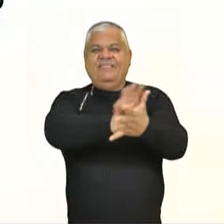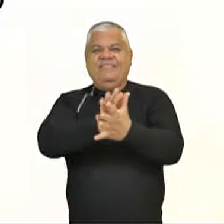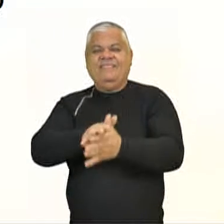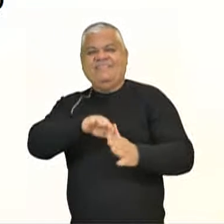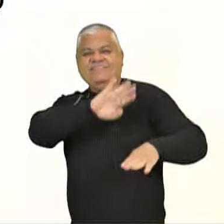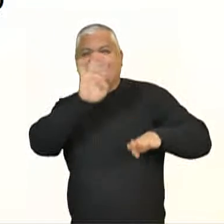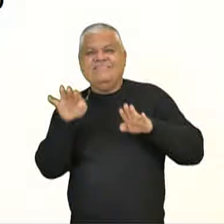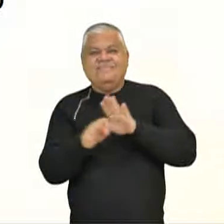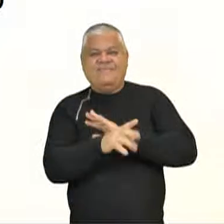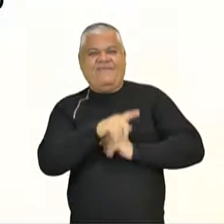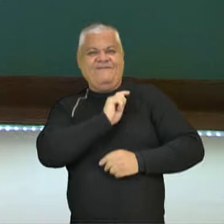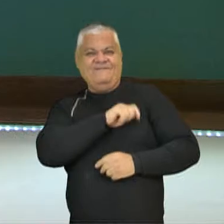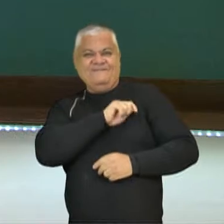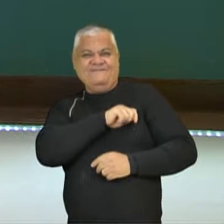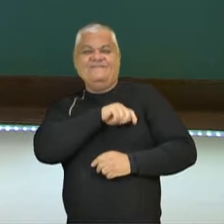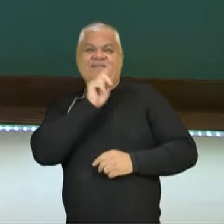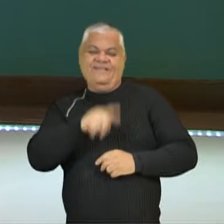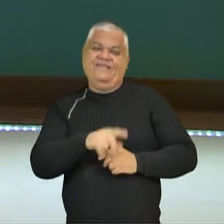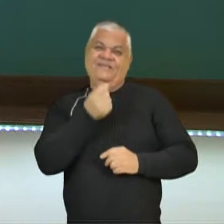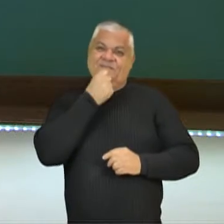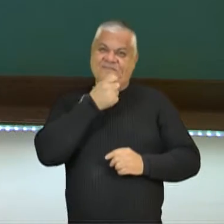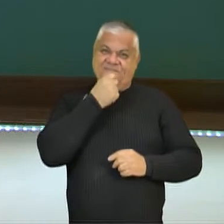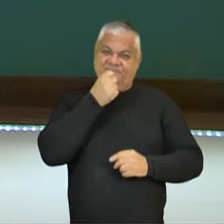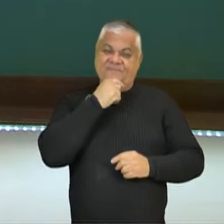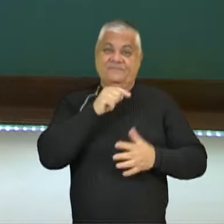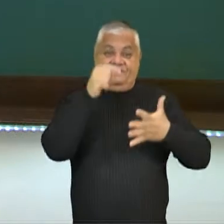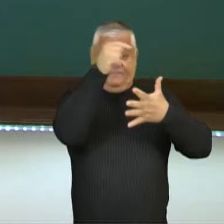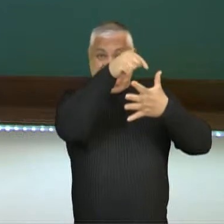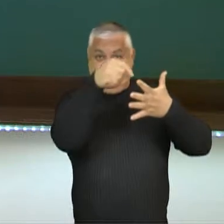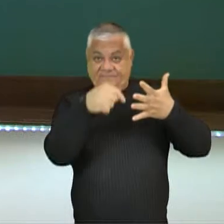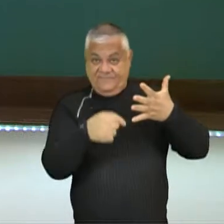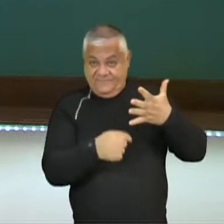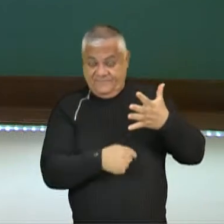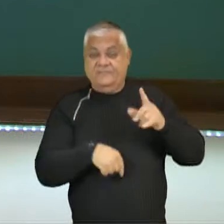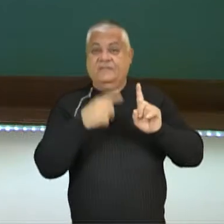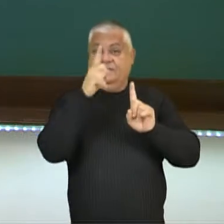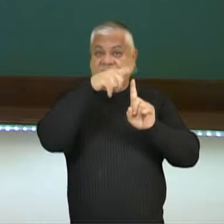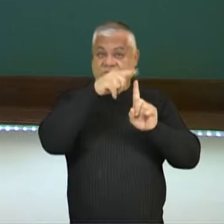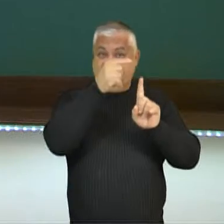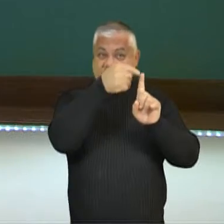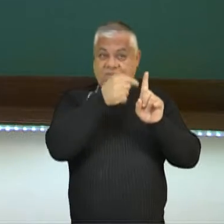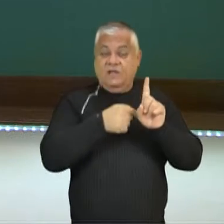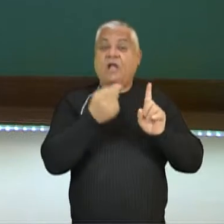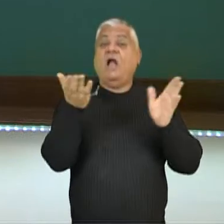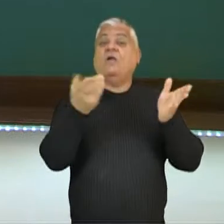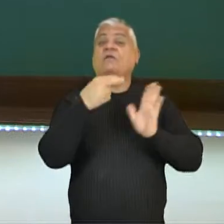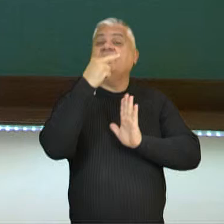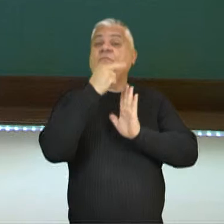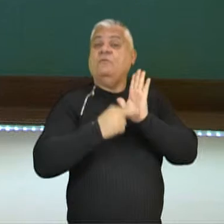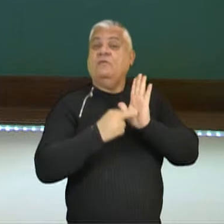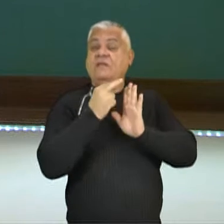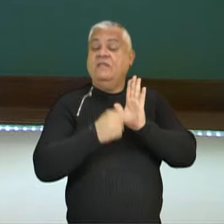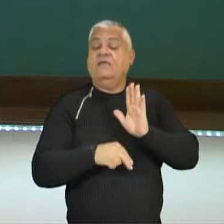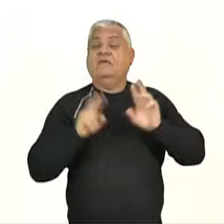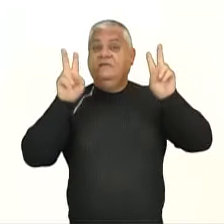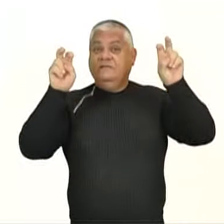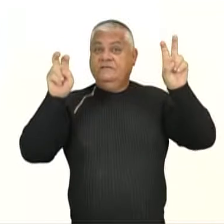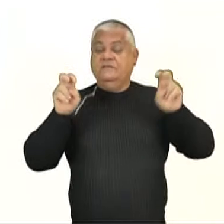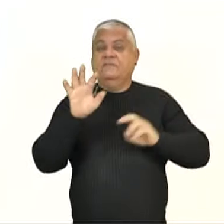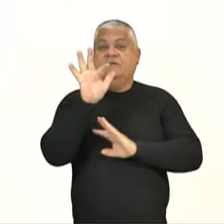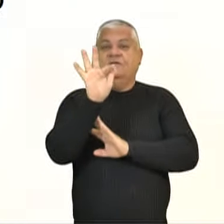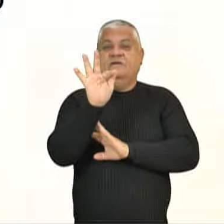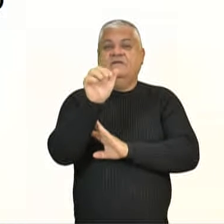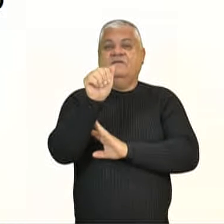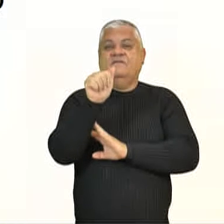medíocres ou tola. Então aqui ele ridiculariza o ser humano. Nós vamos ler agora uma farsa. A farsa de